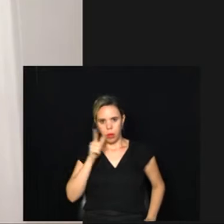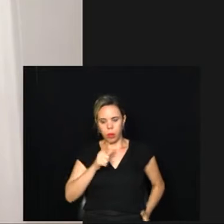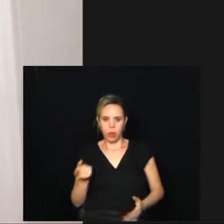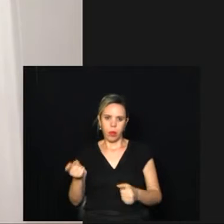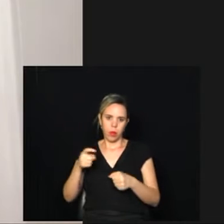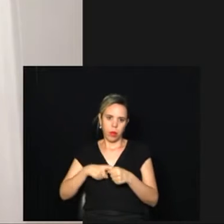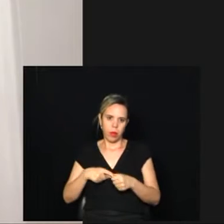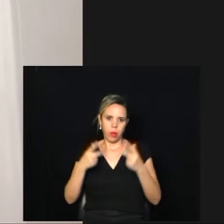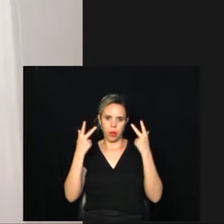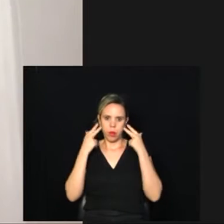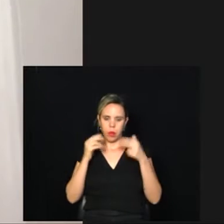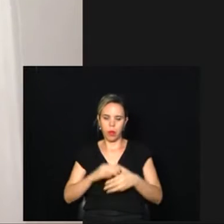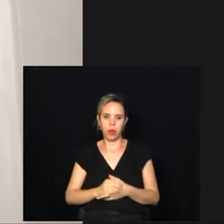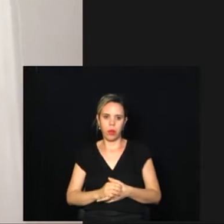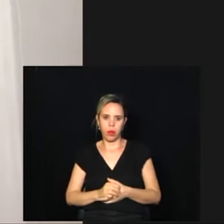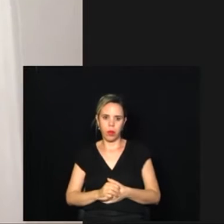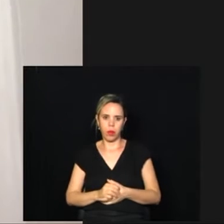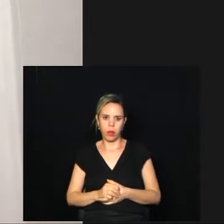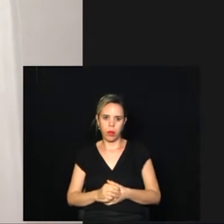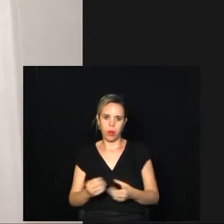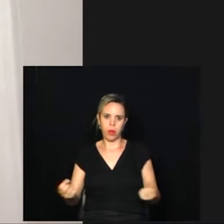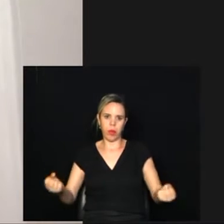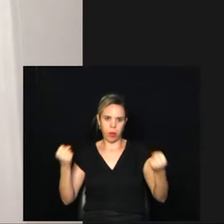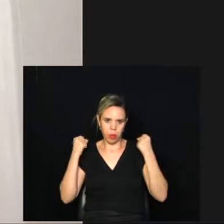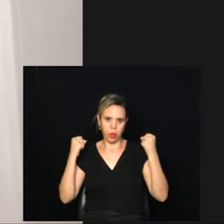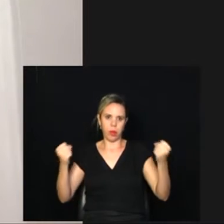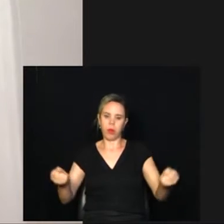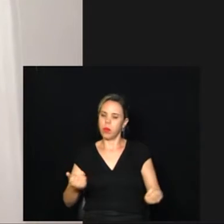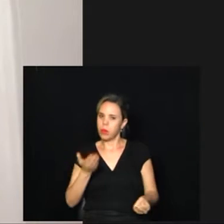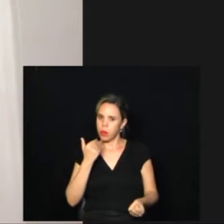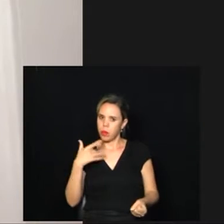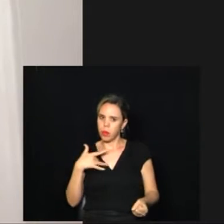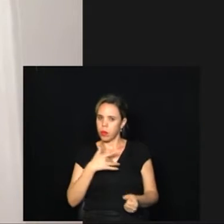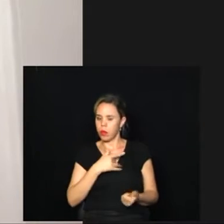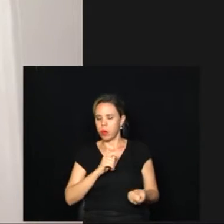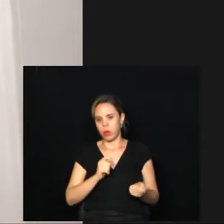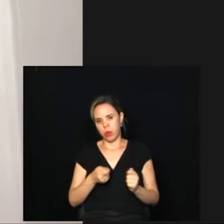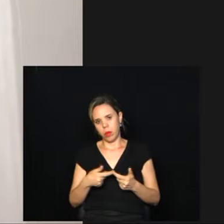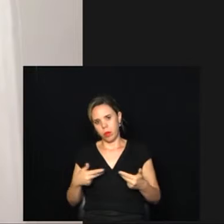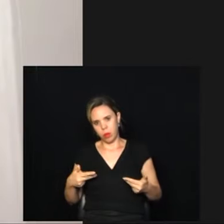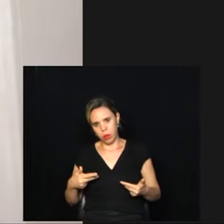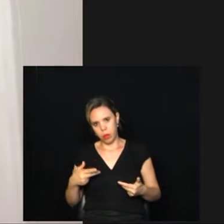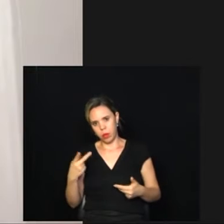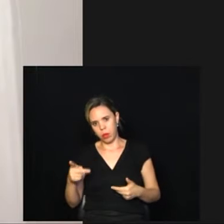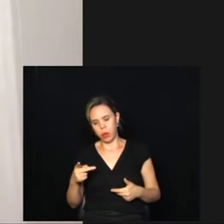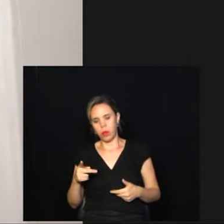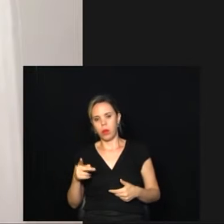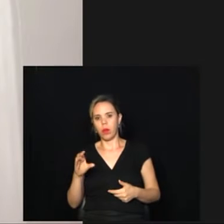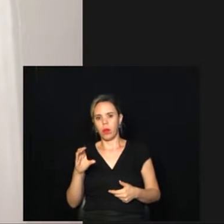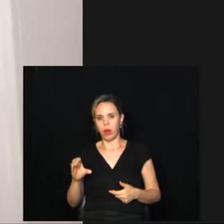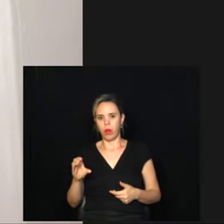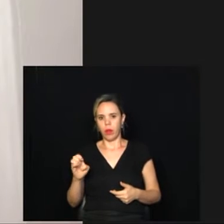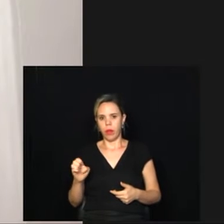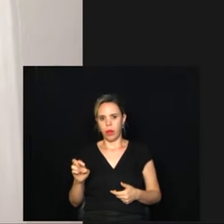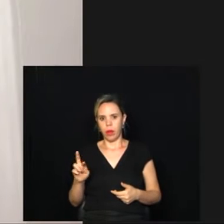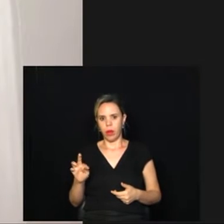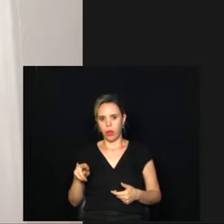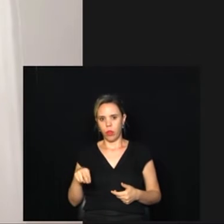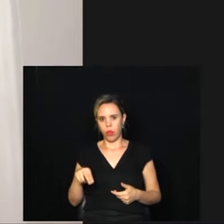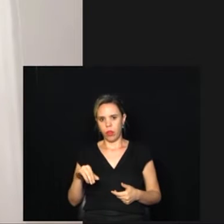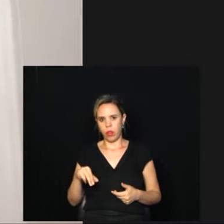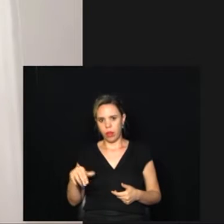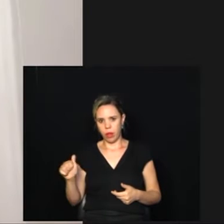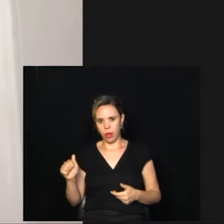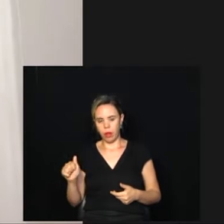voltar a ficar normal e você praticando atividade física, comendo alimentação adequada, a sua serotonina vai se equilibrar novamente e você vai